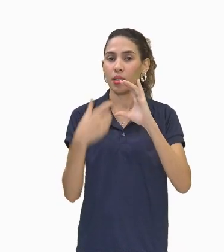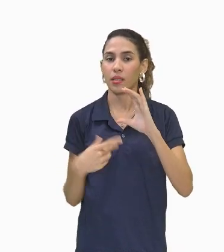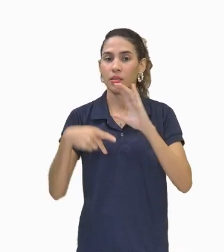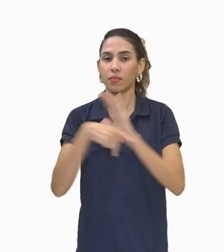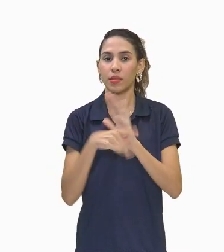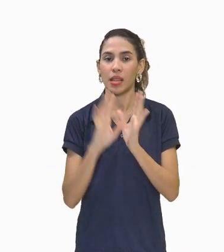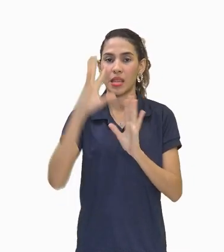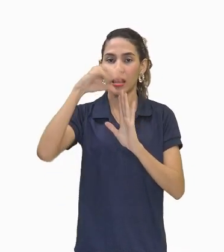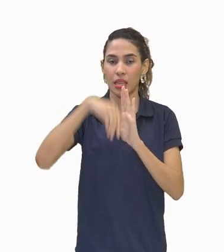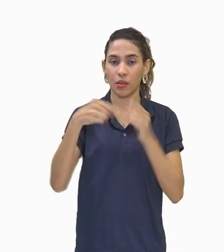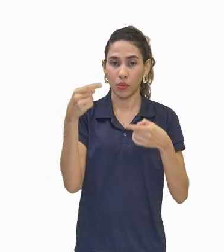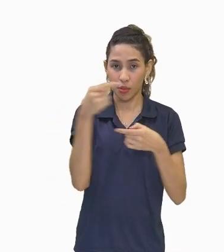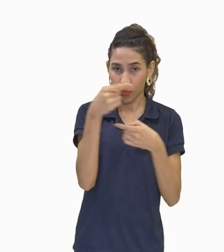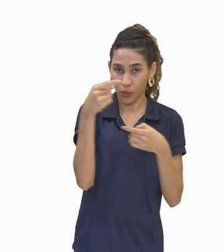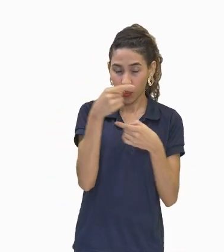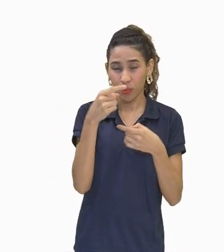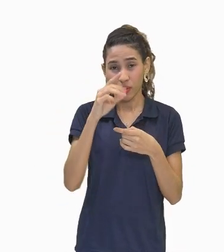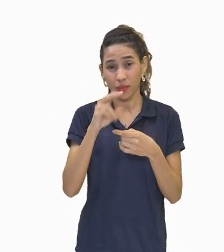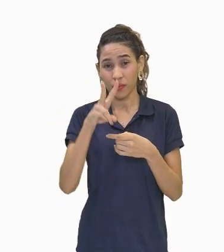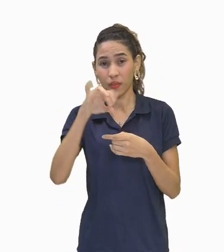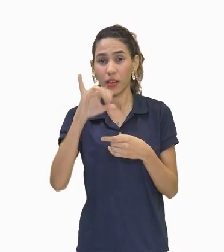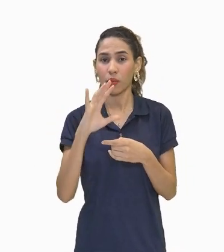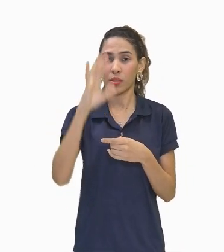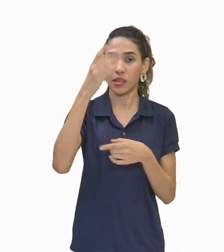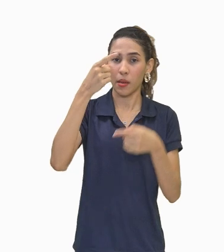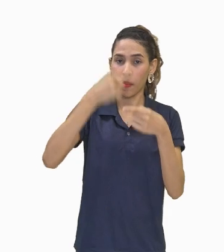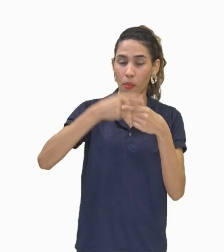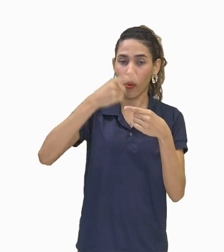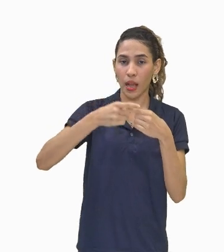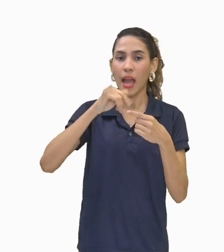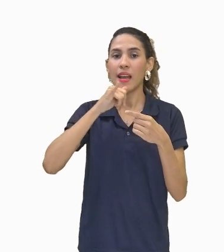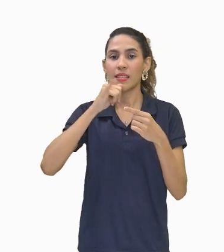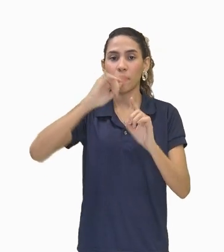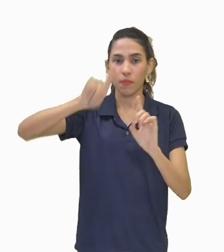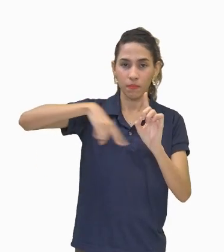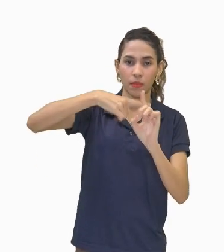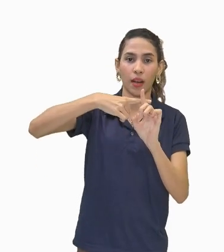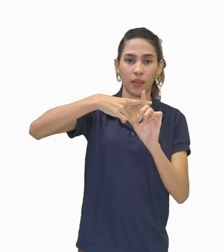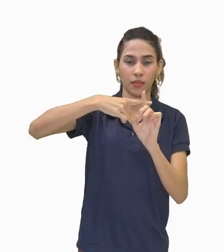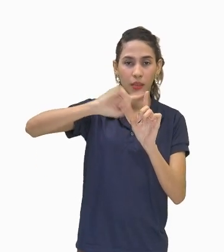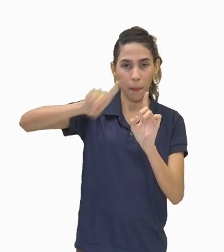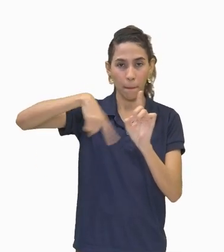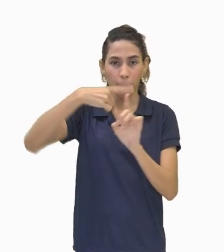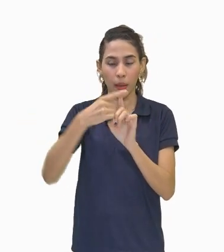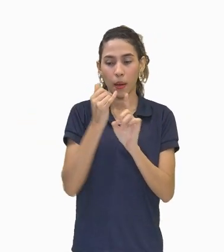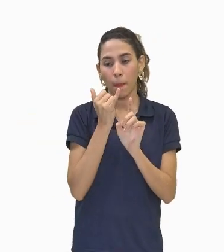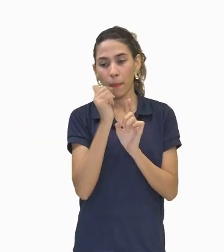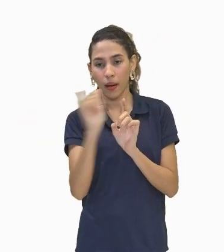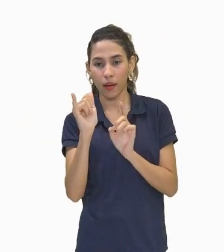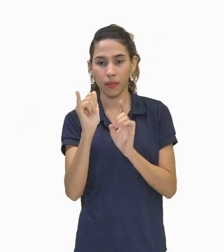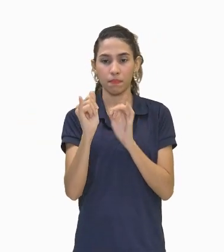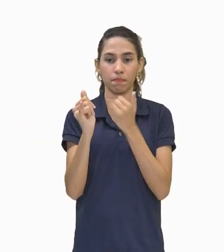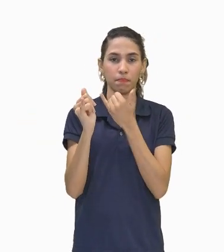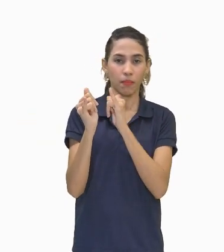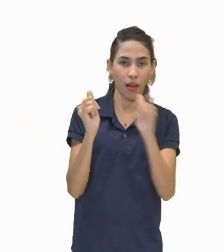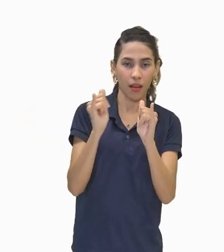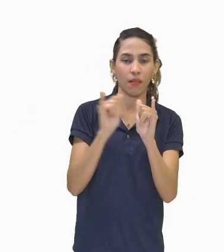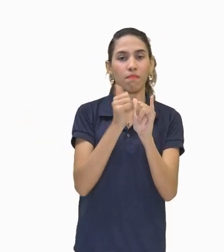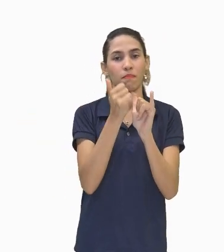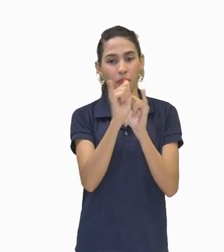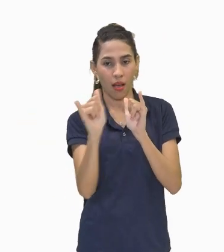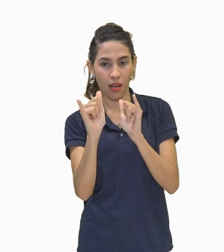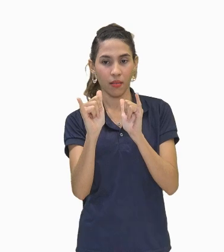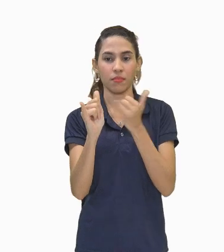mais caminhos paralelos permite que mais corrente flua através do circuito. E a